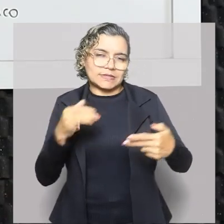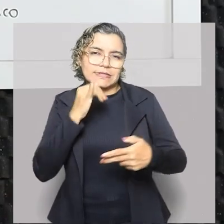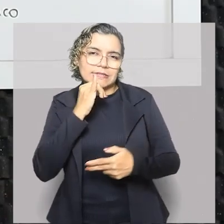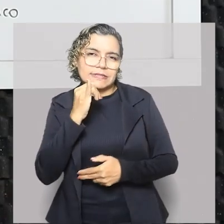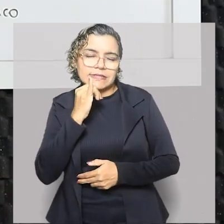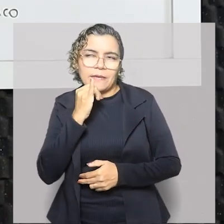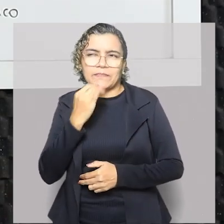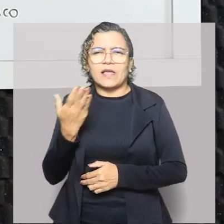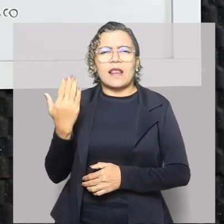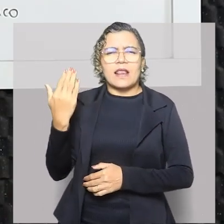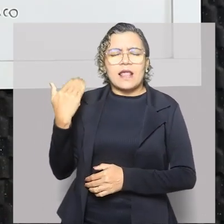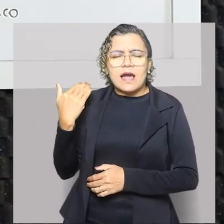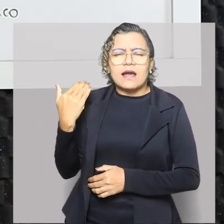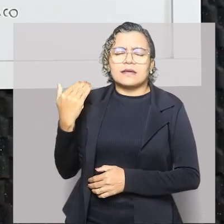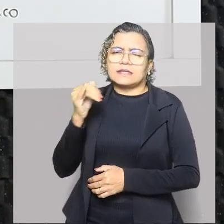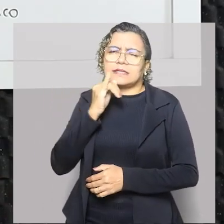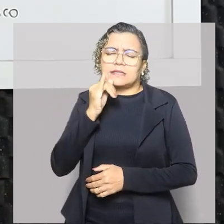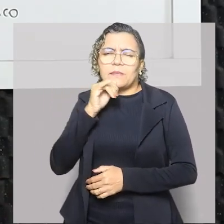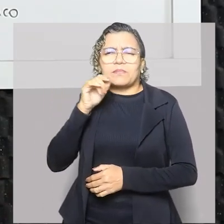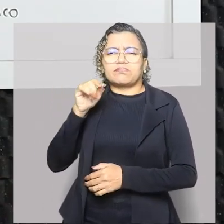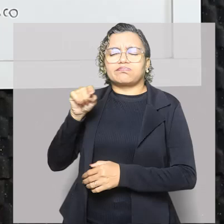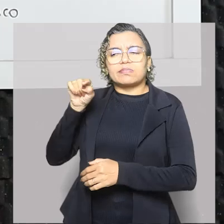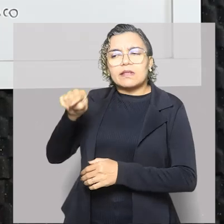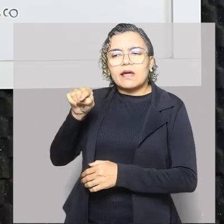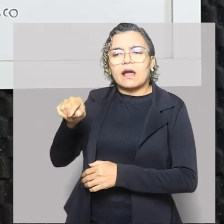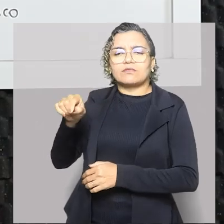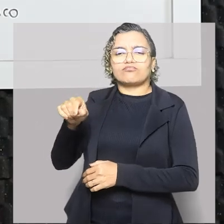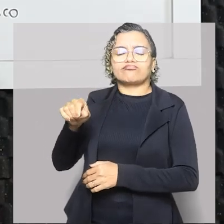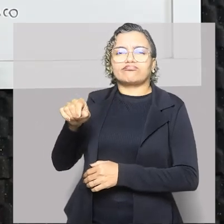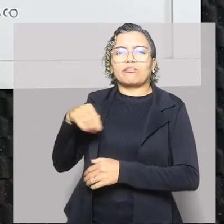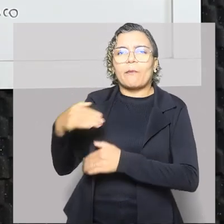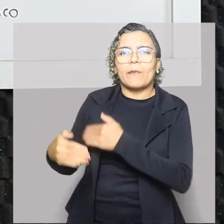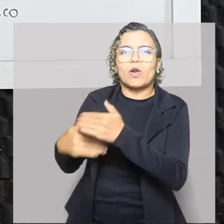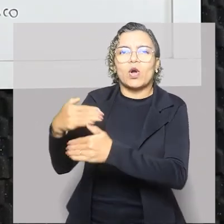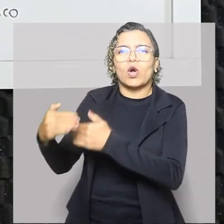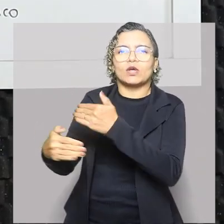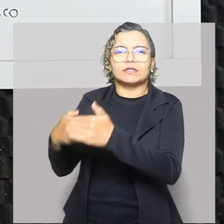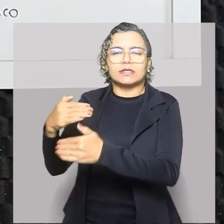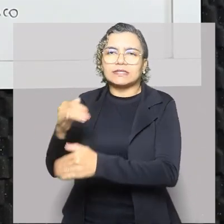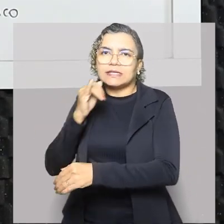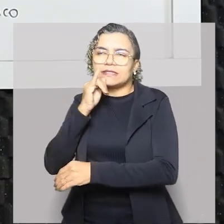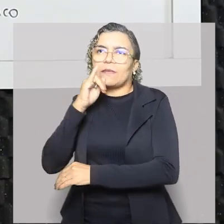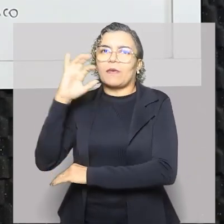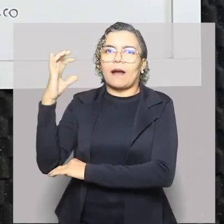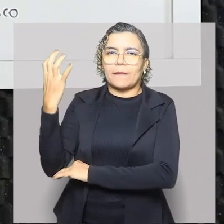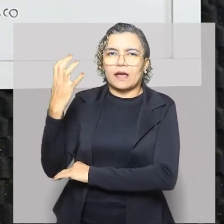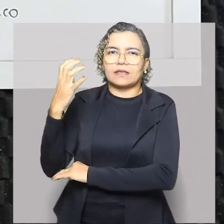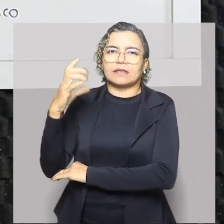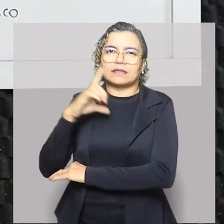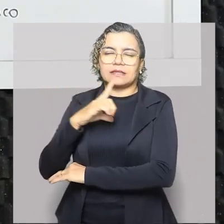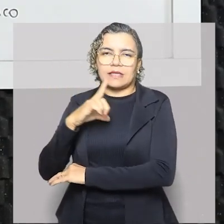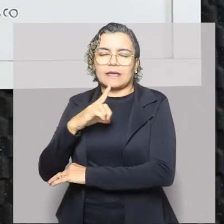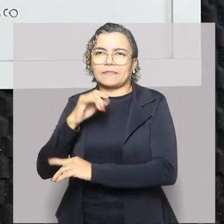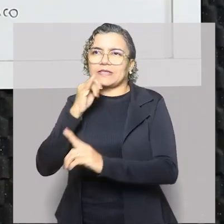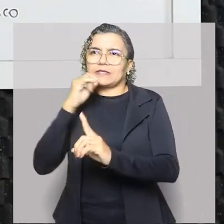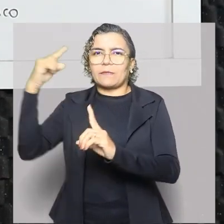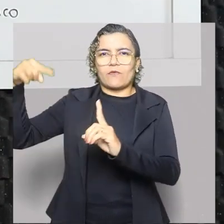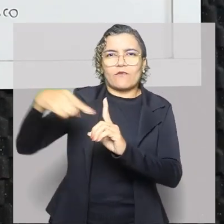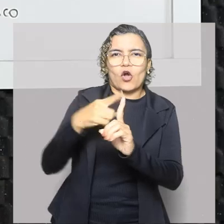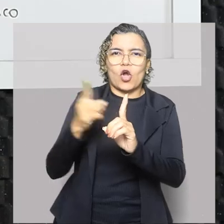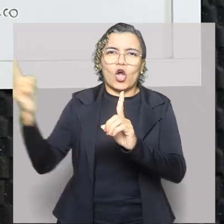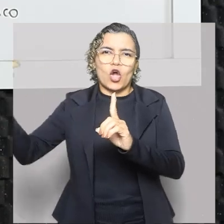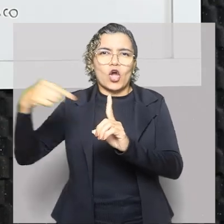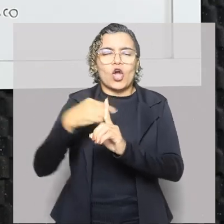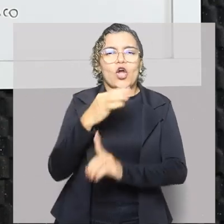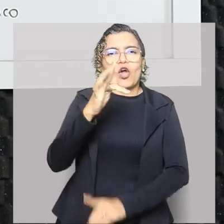processo fotossintético, né? A planta faz fotossíntese, ela pega algo que é pequeno e vai juntando, né,